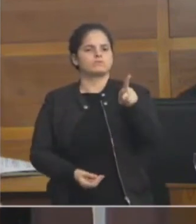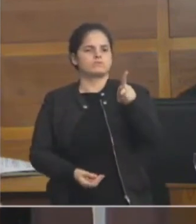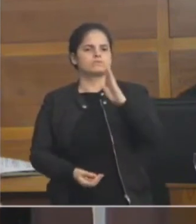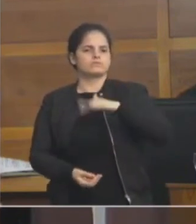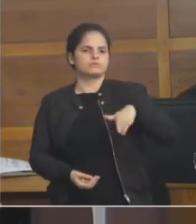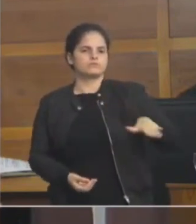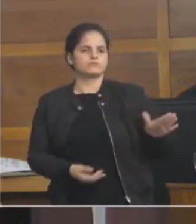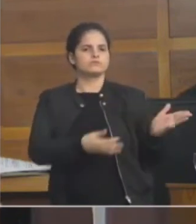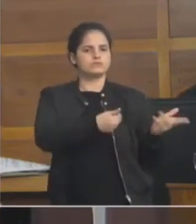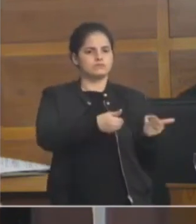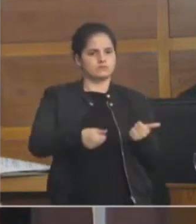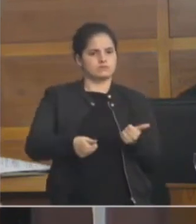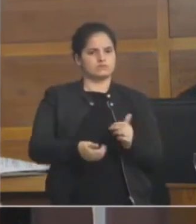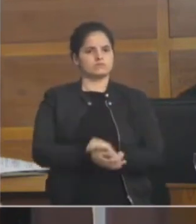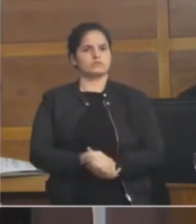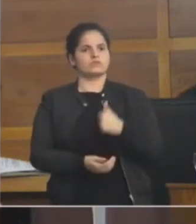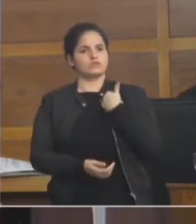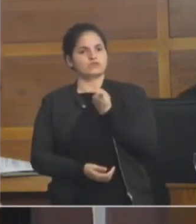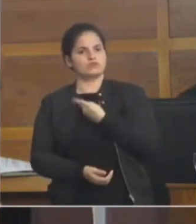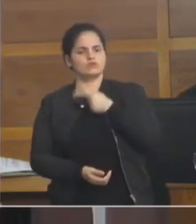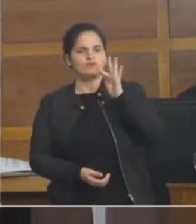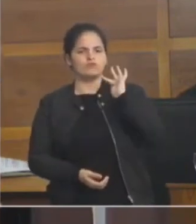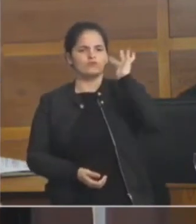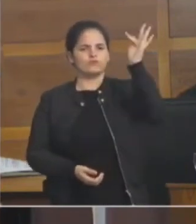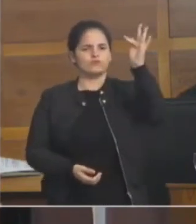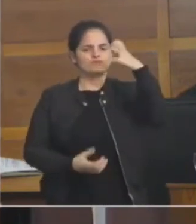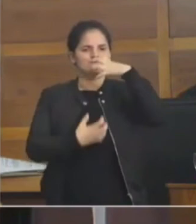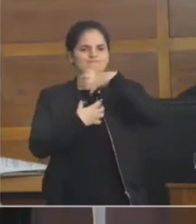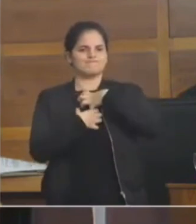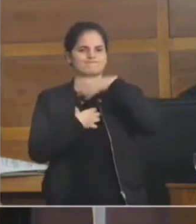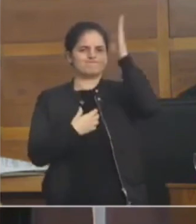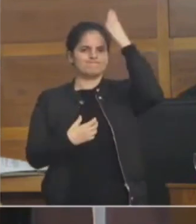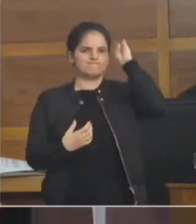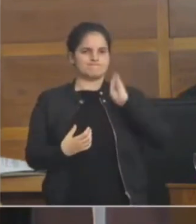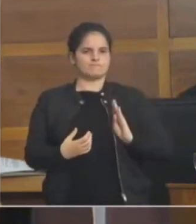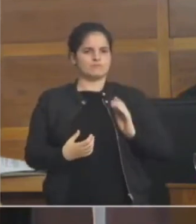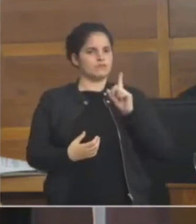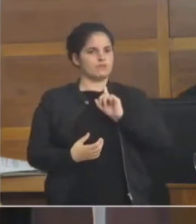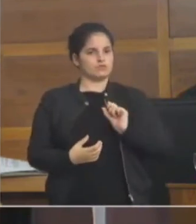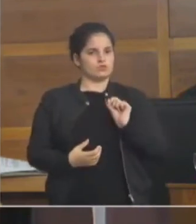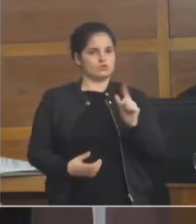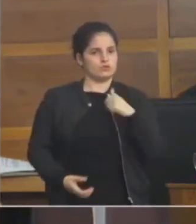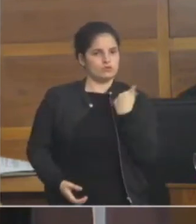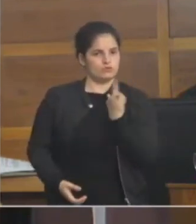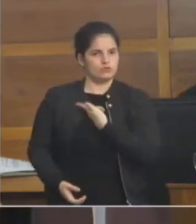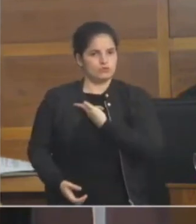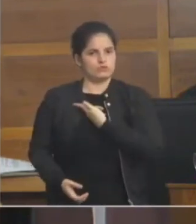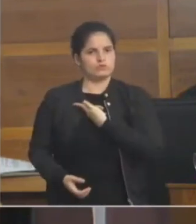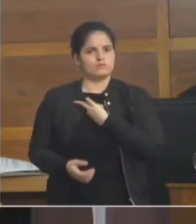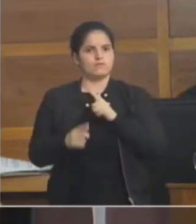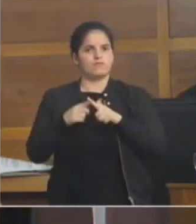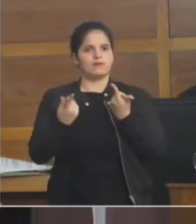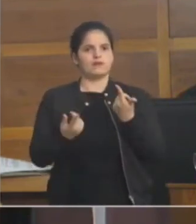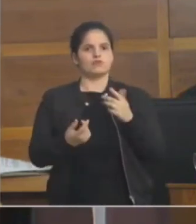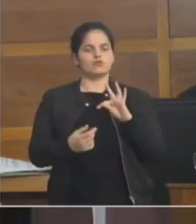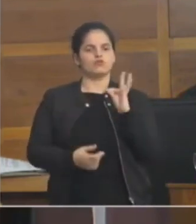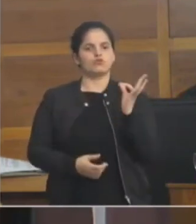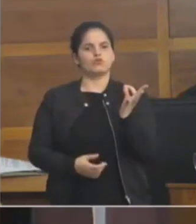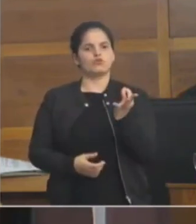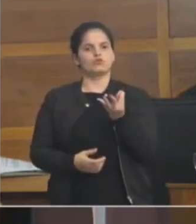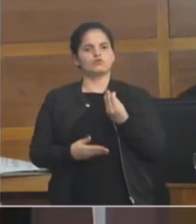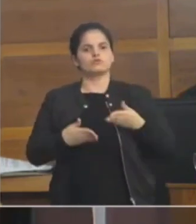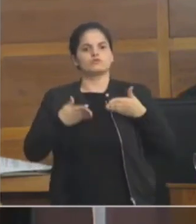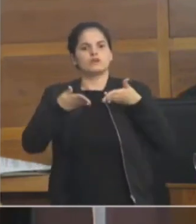de não ter só nós que já estão passando já passamos mas muitos que estão vindo e a gente poder bater